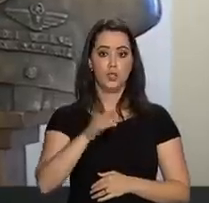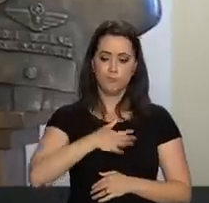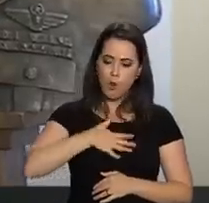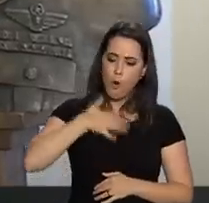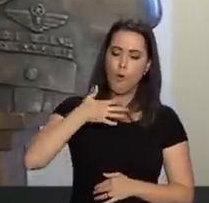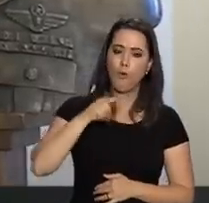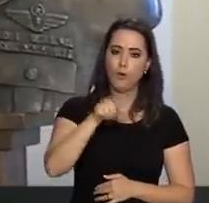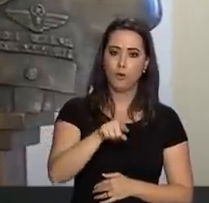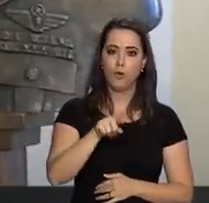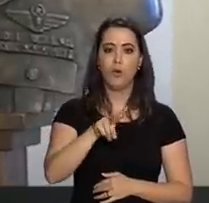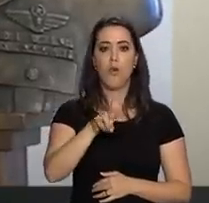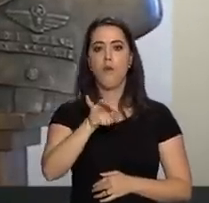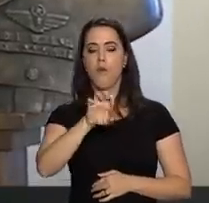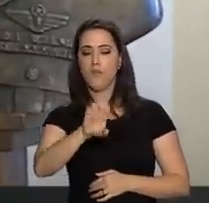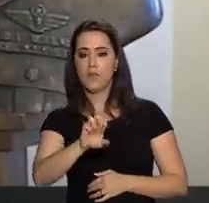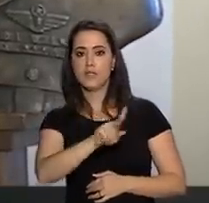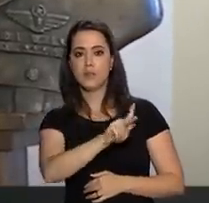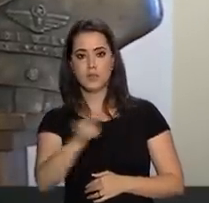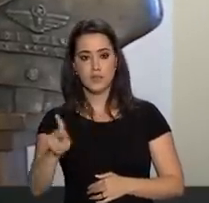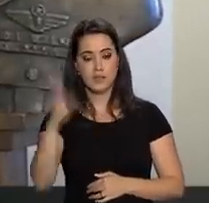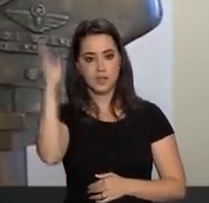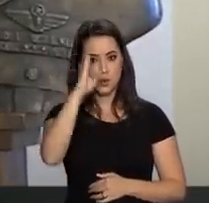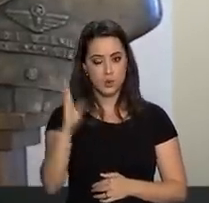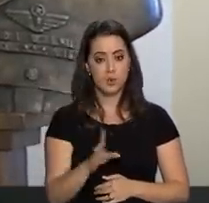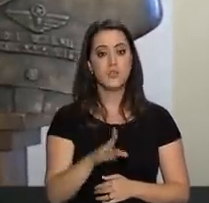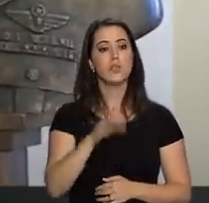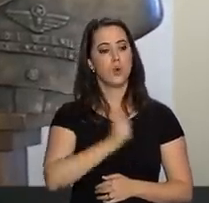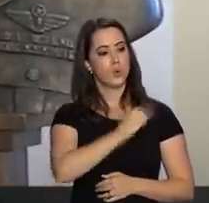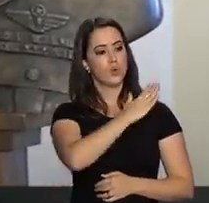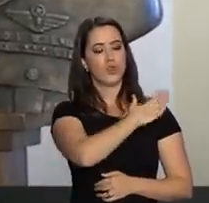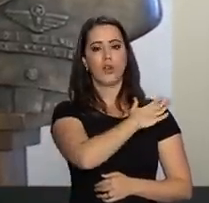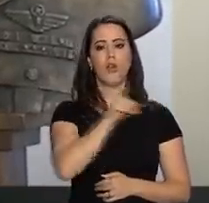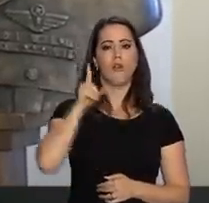o cargo de vice-presidente da República, um general do Exército Brasileiro.